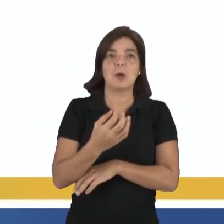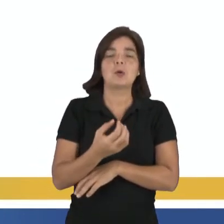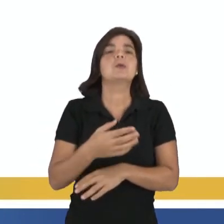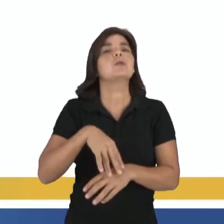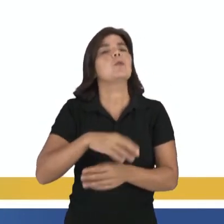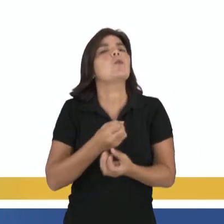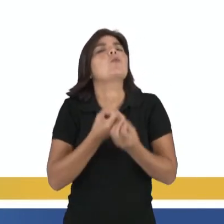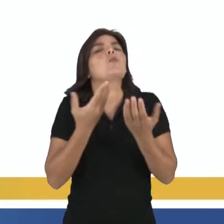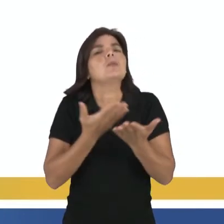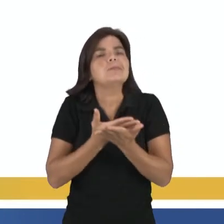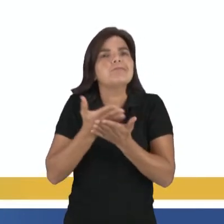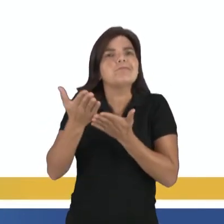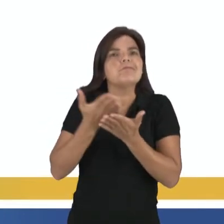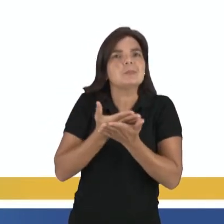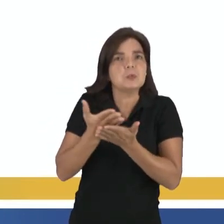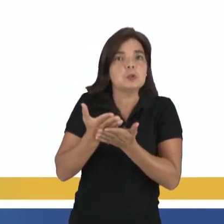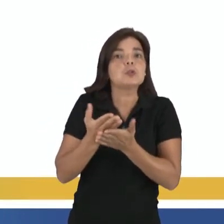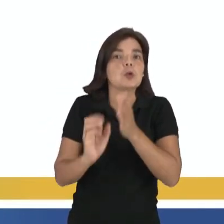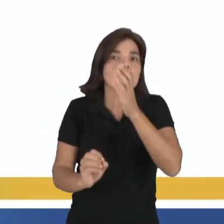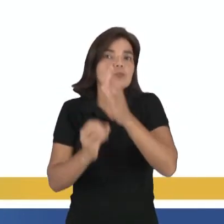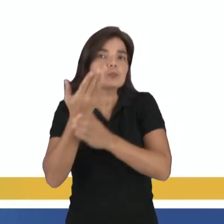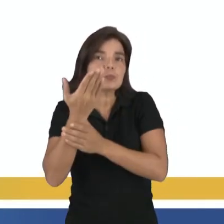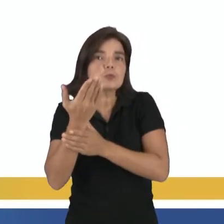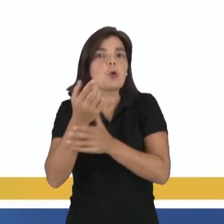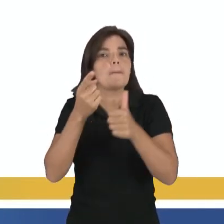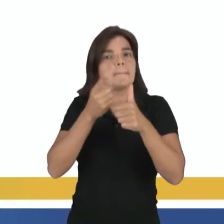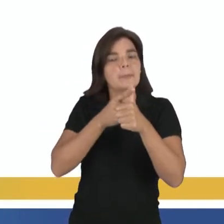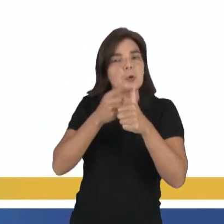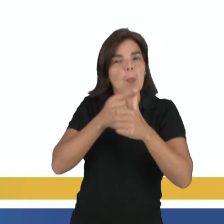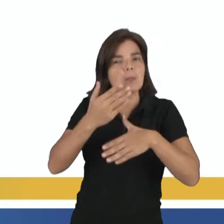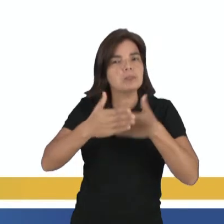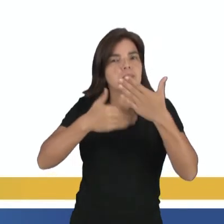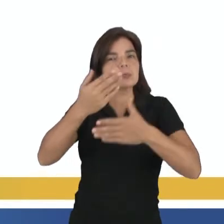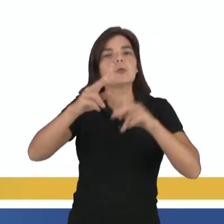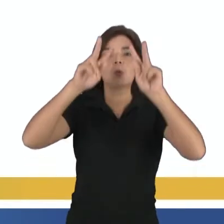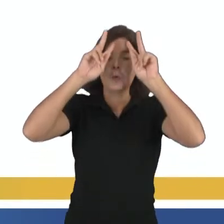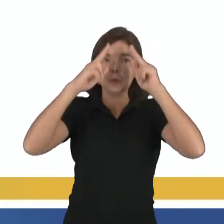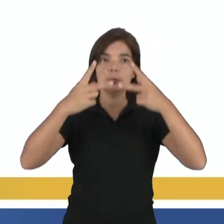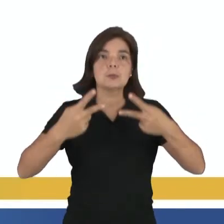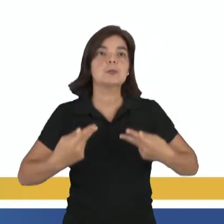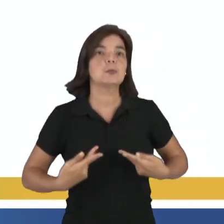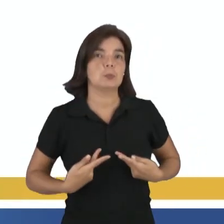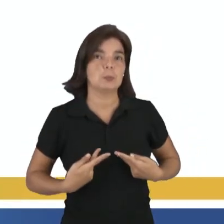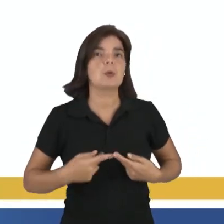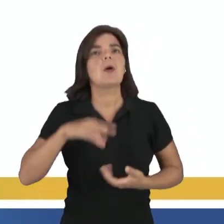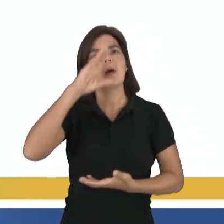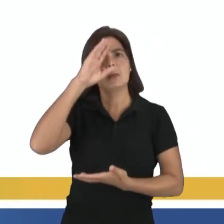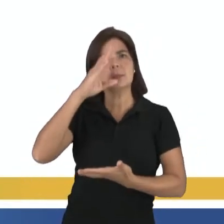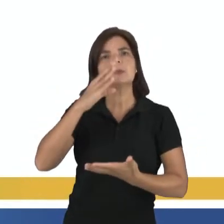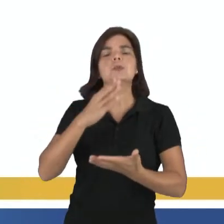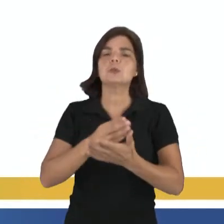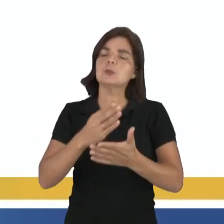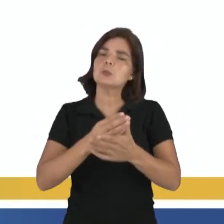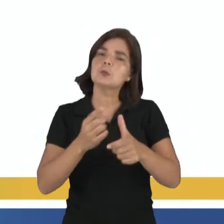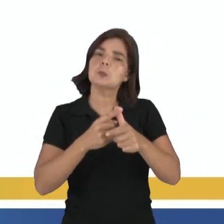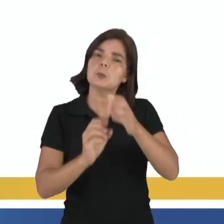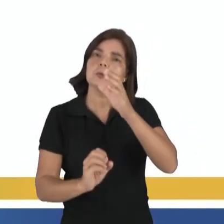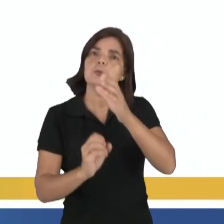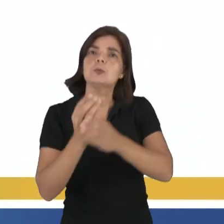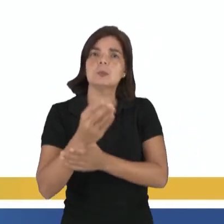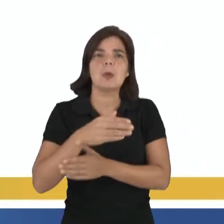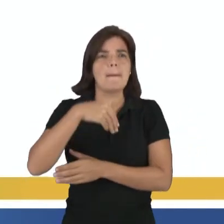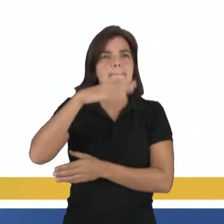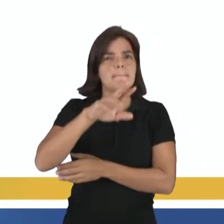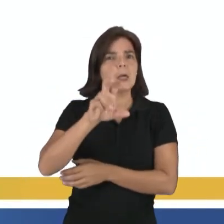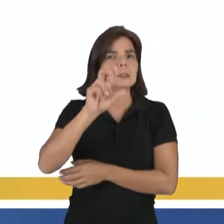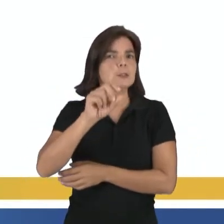afirmar ao certo quando é que começaram a aparecer os primeiros avanços humanos nesse sentido, acredita-se que os primeiros sinais tenham surgido